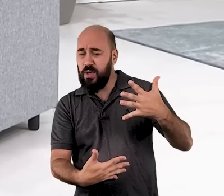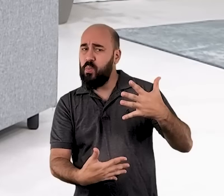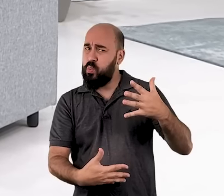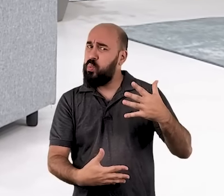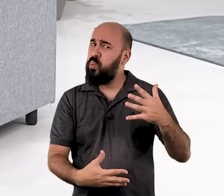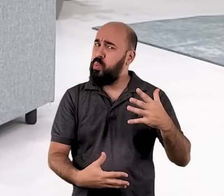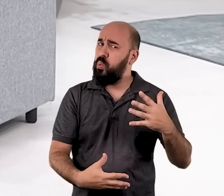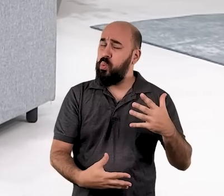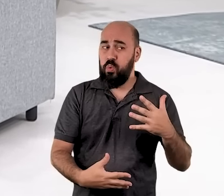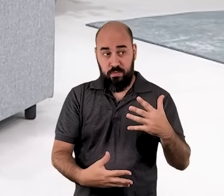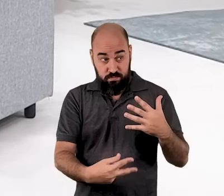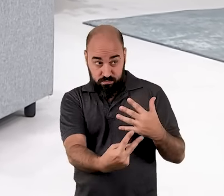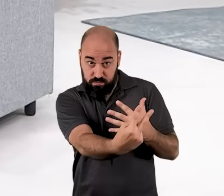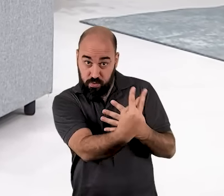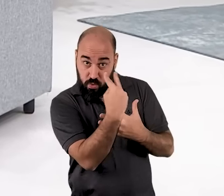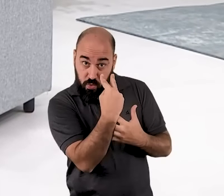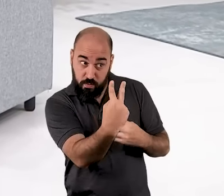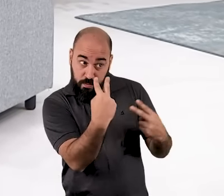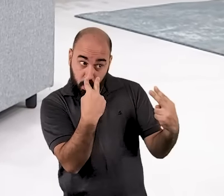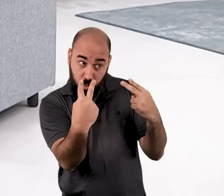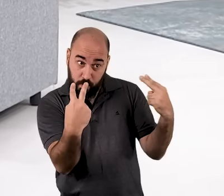olhares tentando